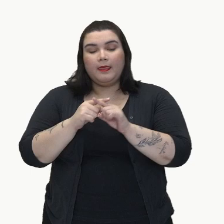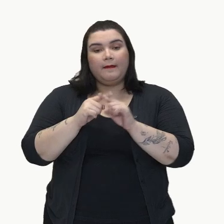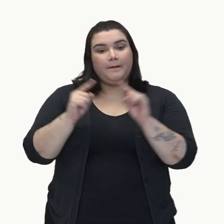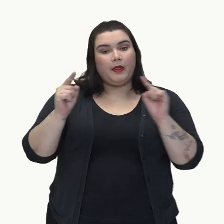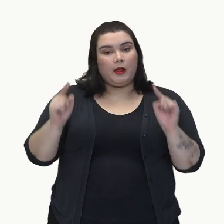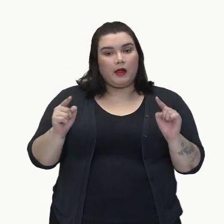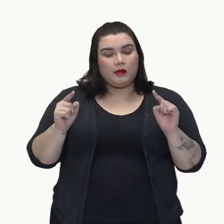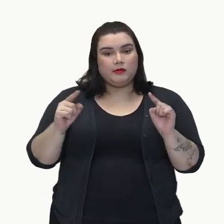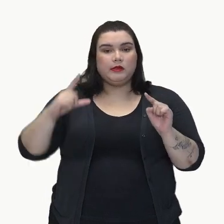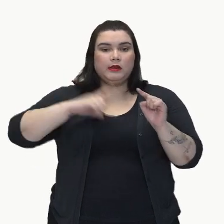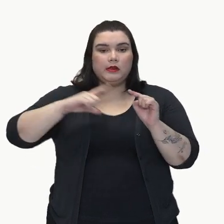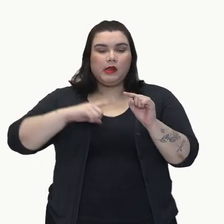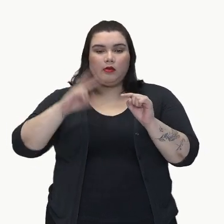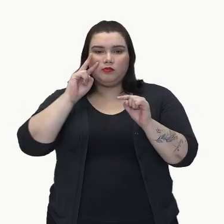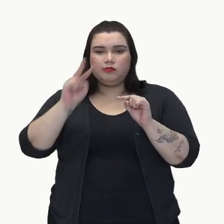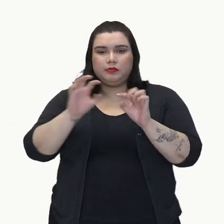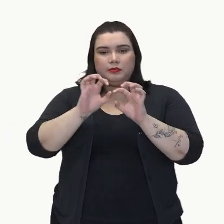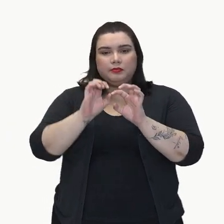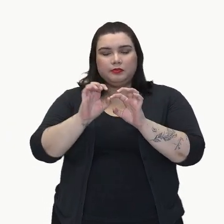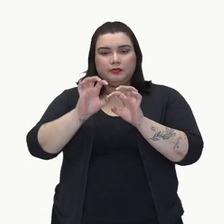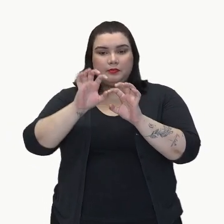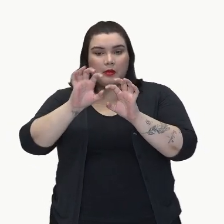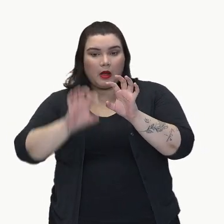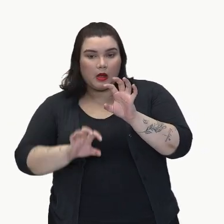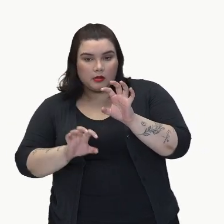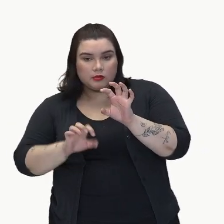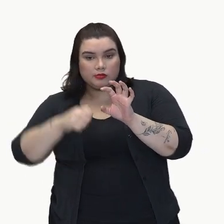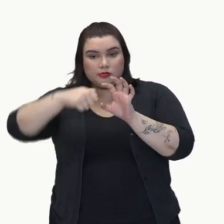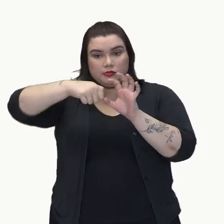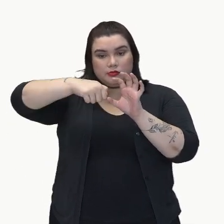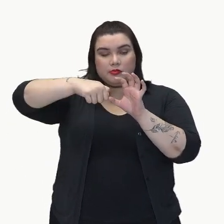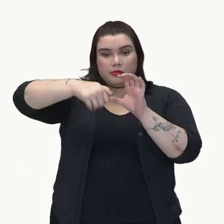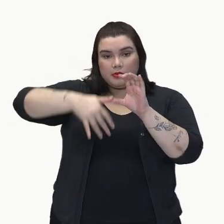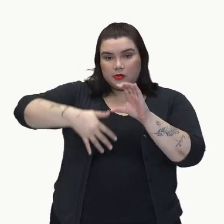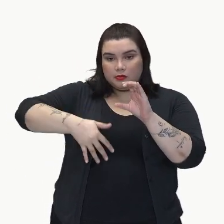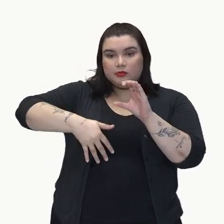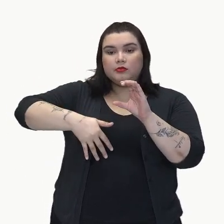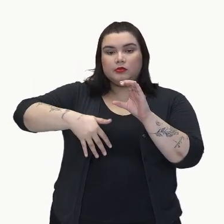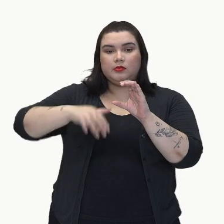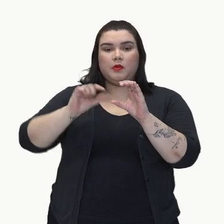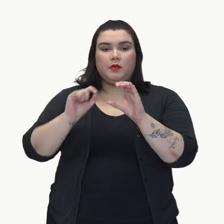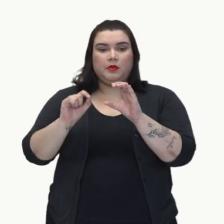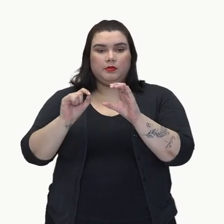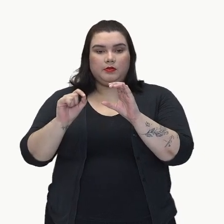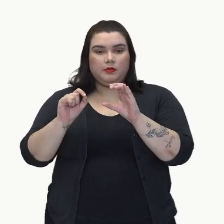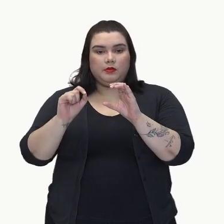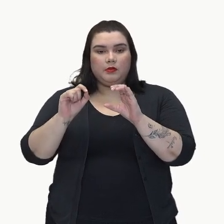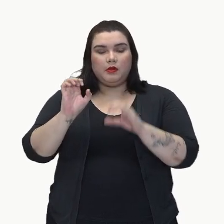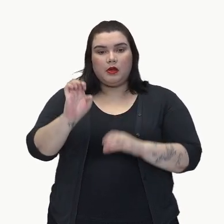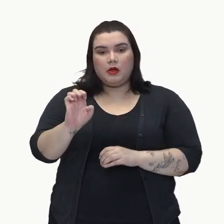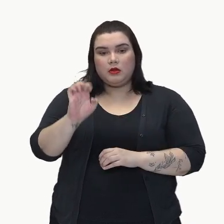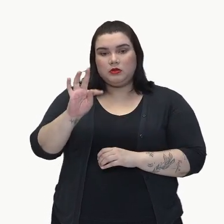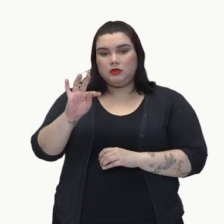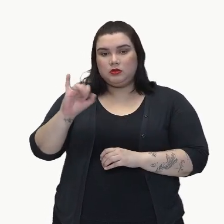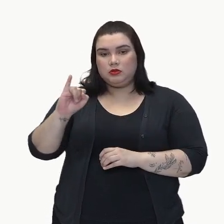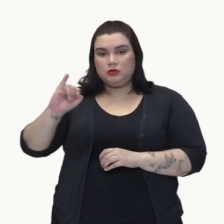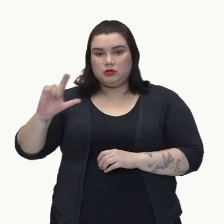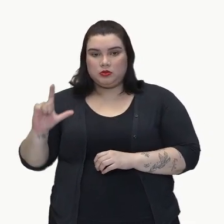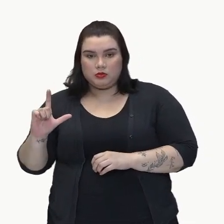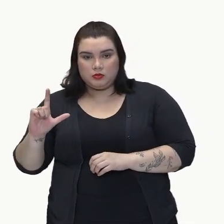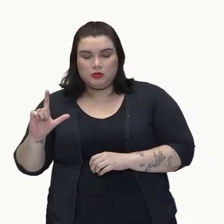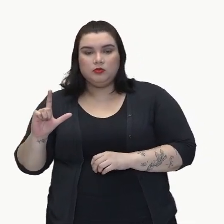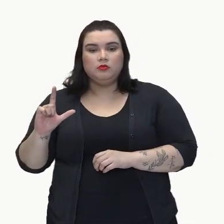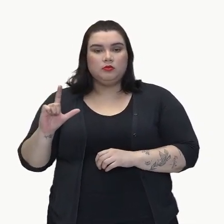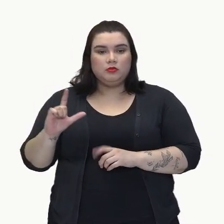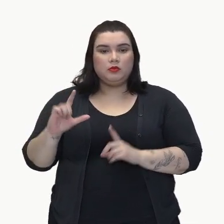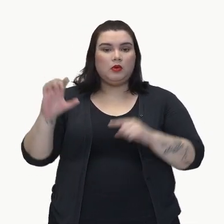há ramificação. Essa ramificação aqui se chama etil e está